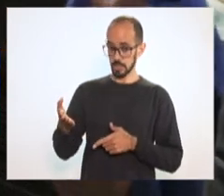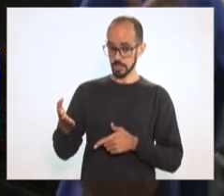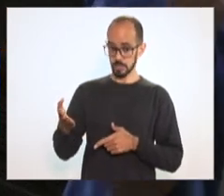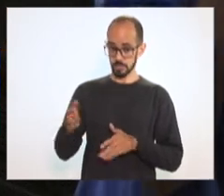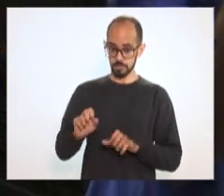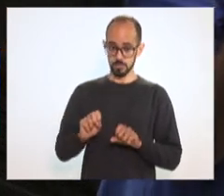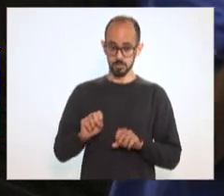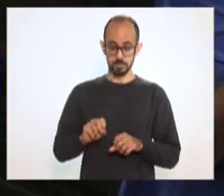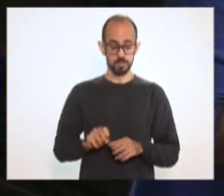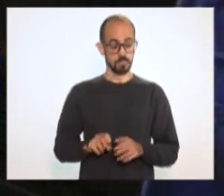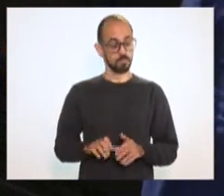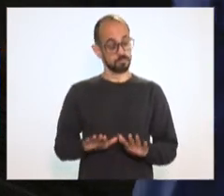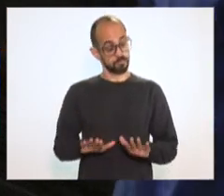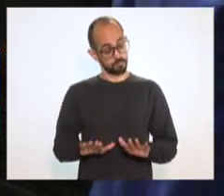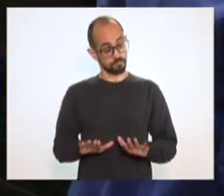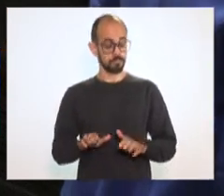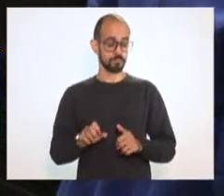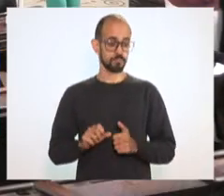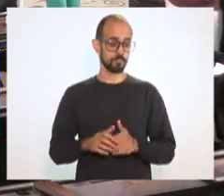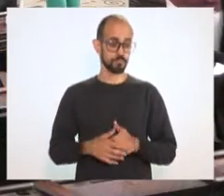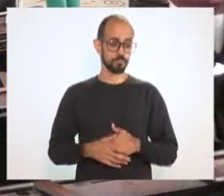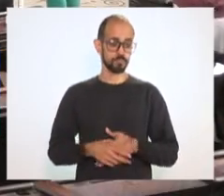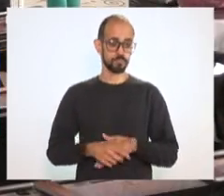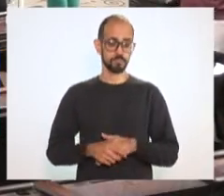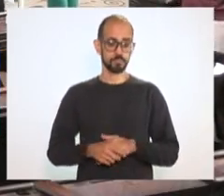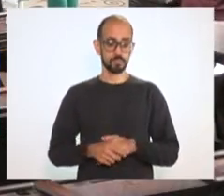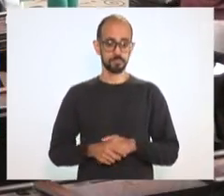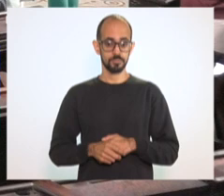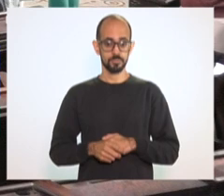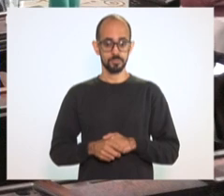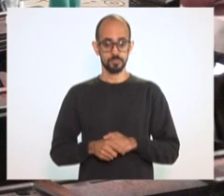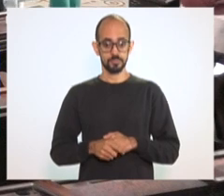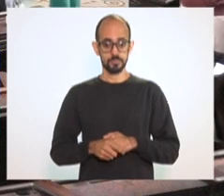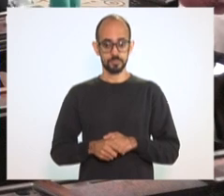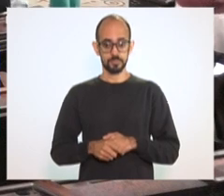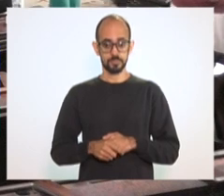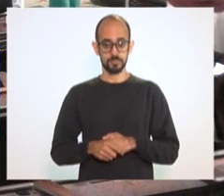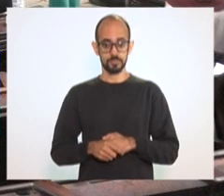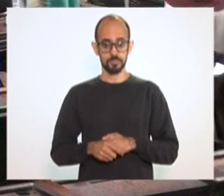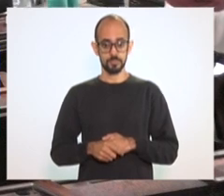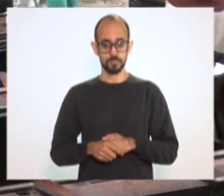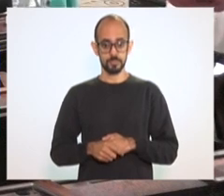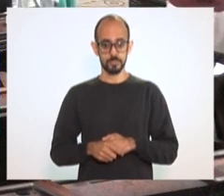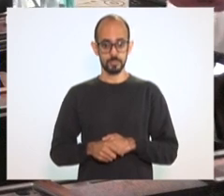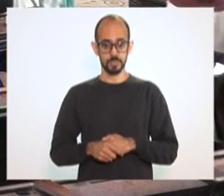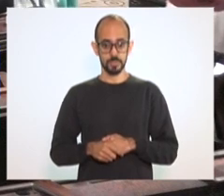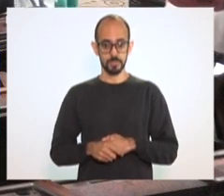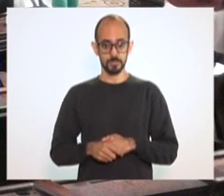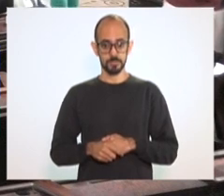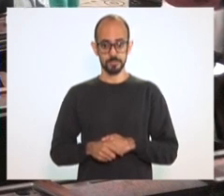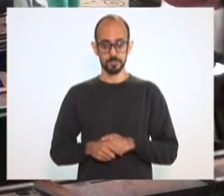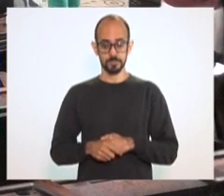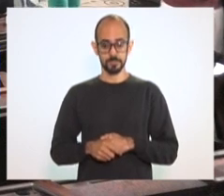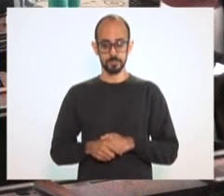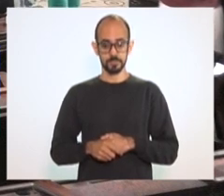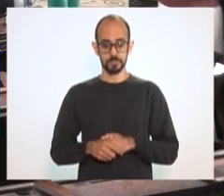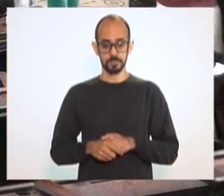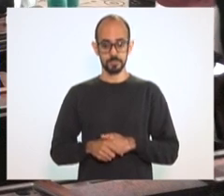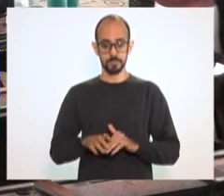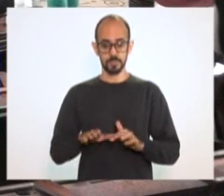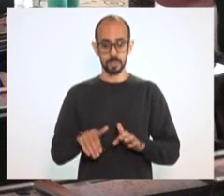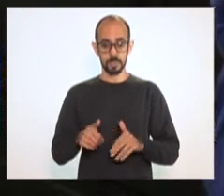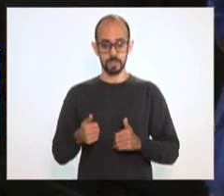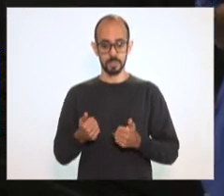é isso aí fica difícil eu vou